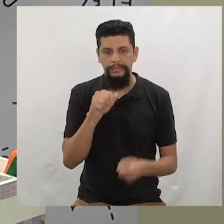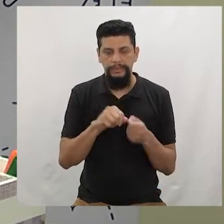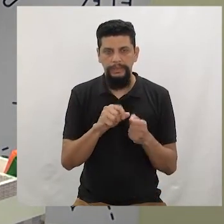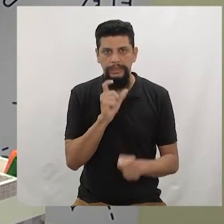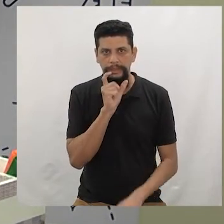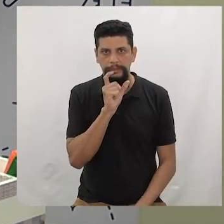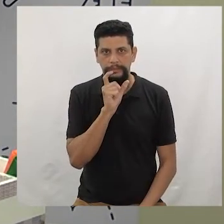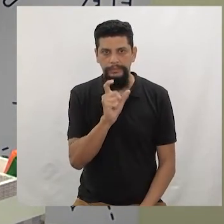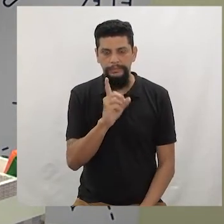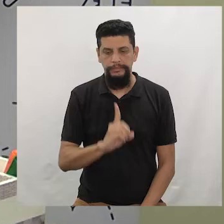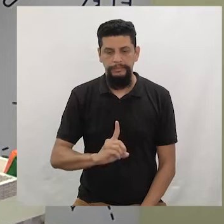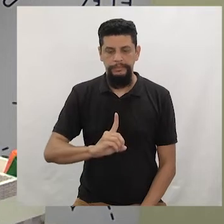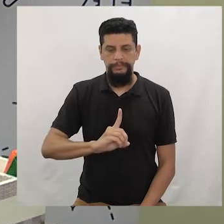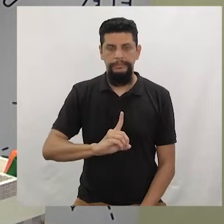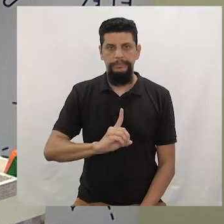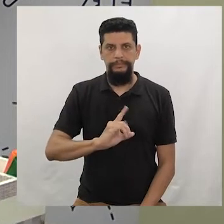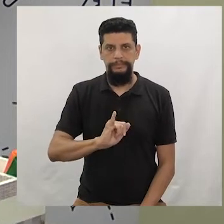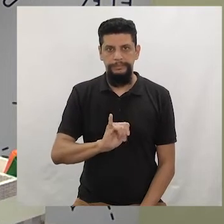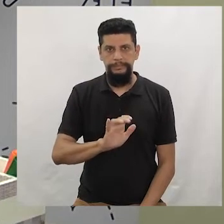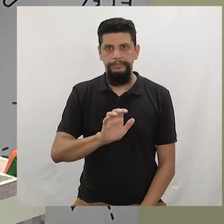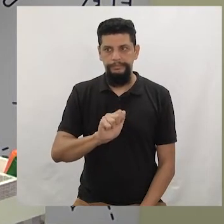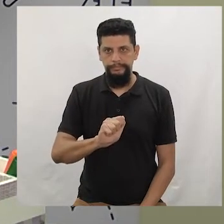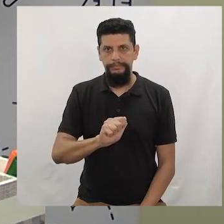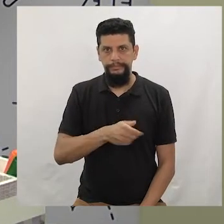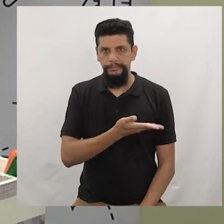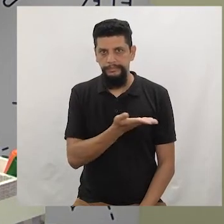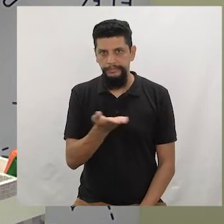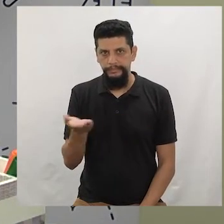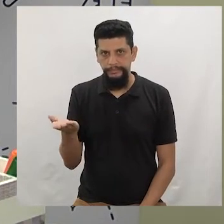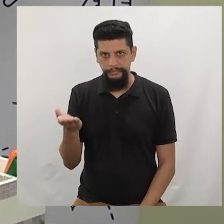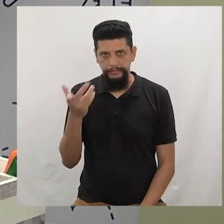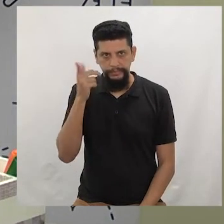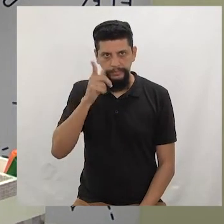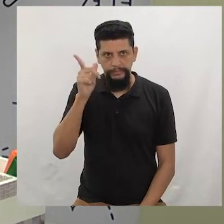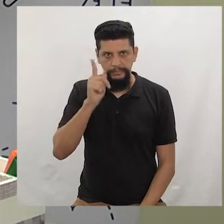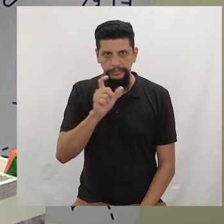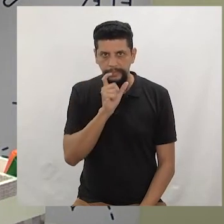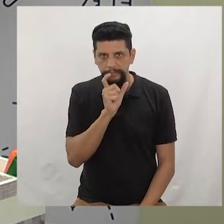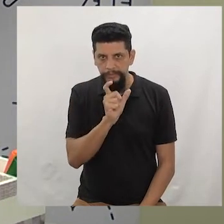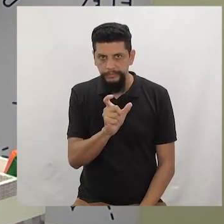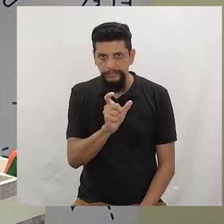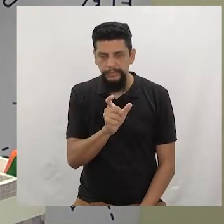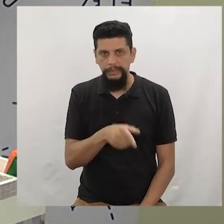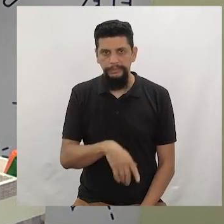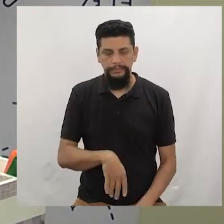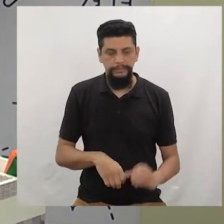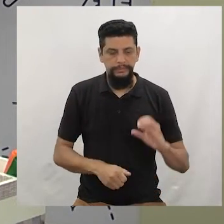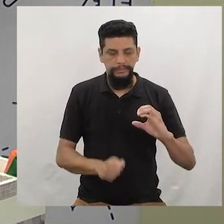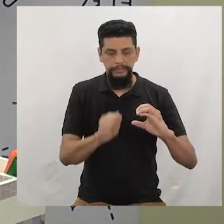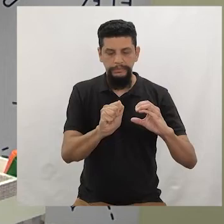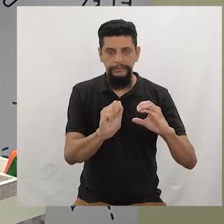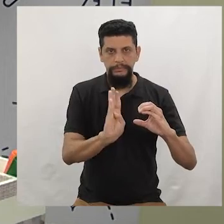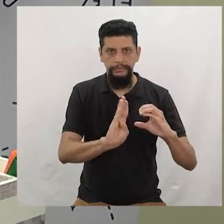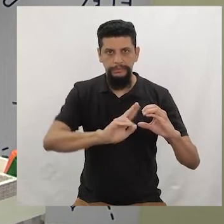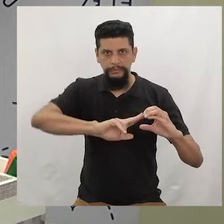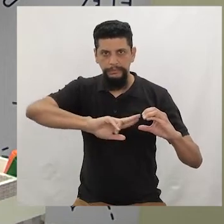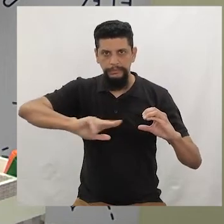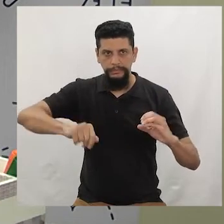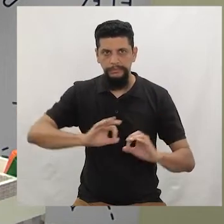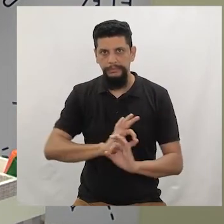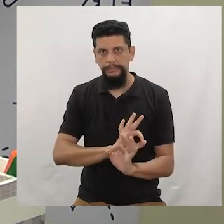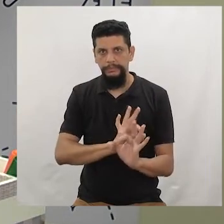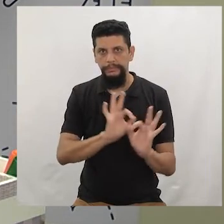Formamos a palavra dia. Você formou assim a palavra com o seu alfabeto